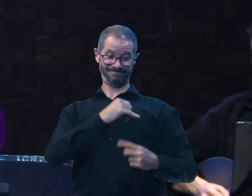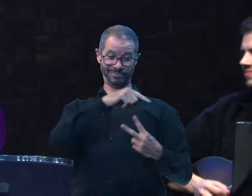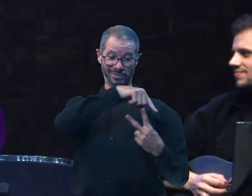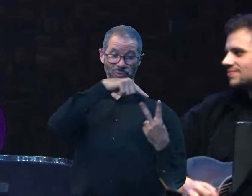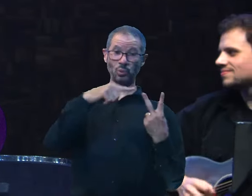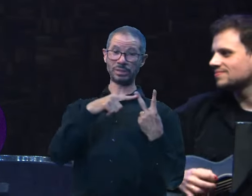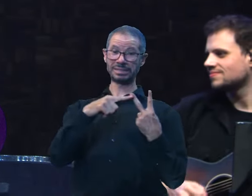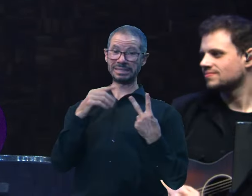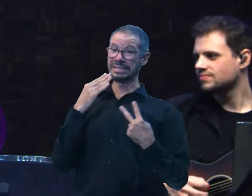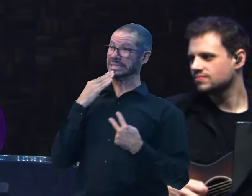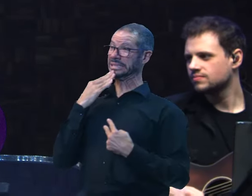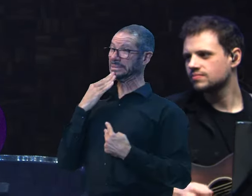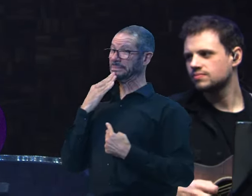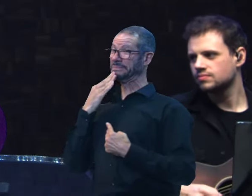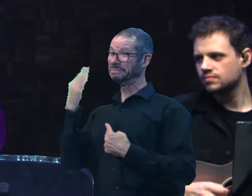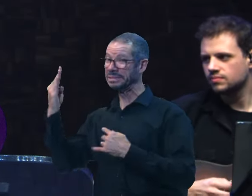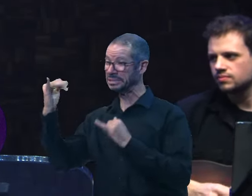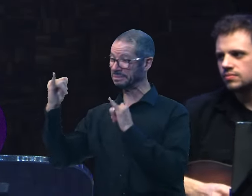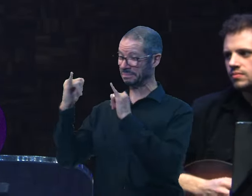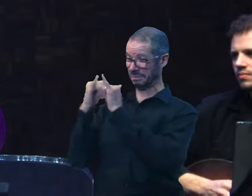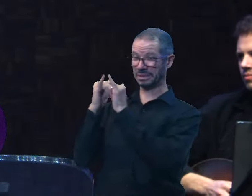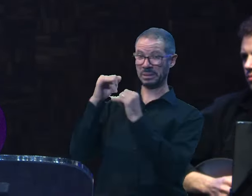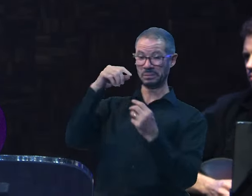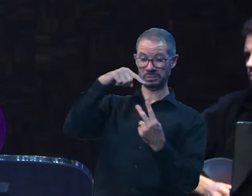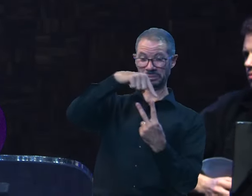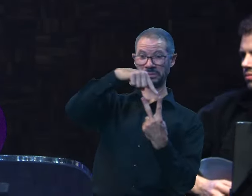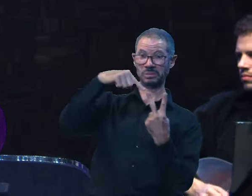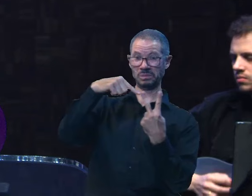mas também pedir perdão.